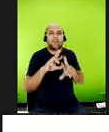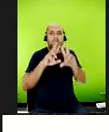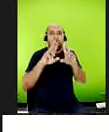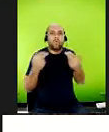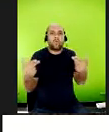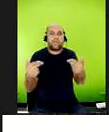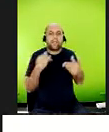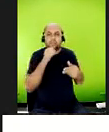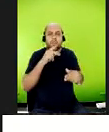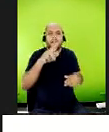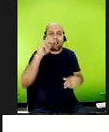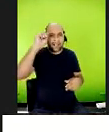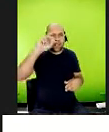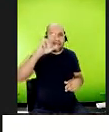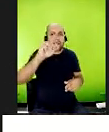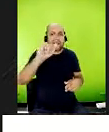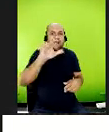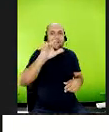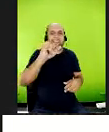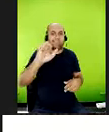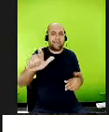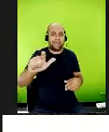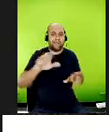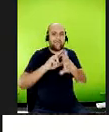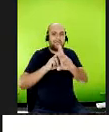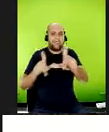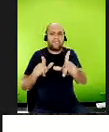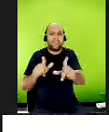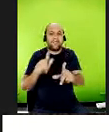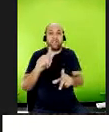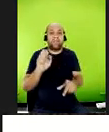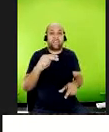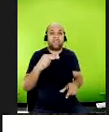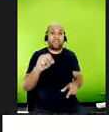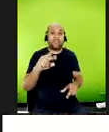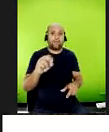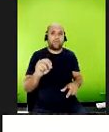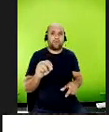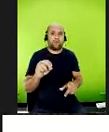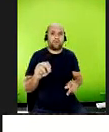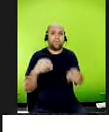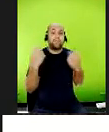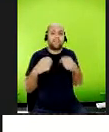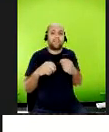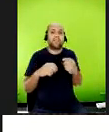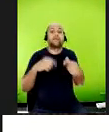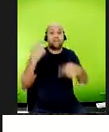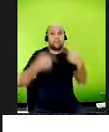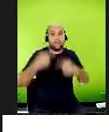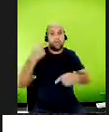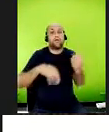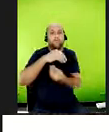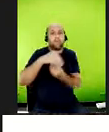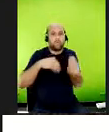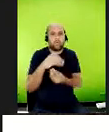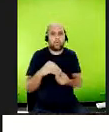e de outras mais e dá lá atrás o termo da intersexualidade que vocês tem que trazer para o discurso também E aí quando eu falo de